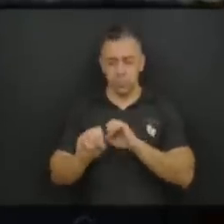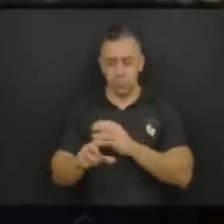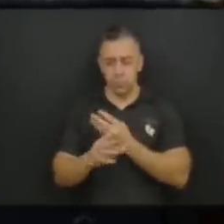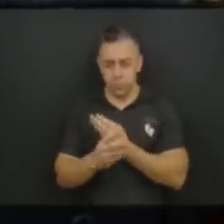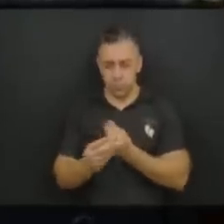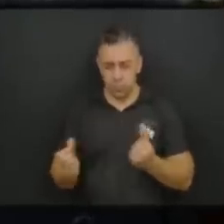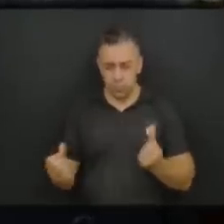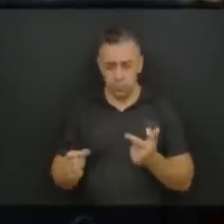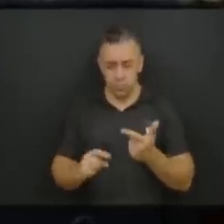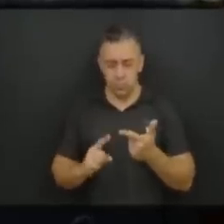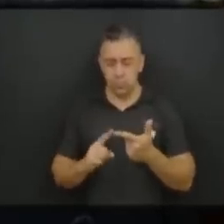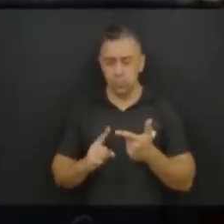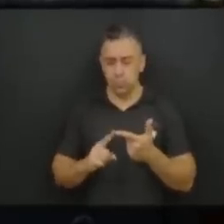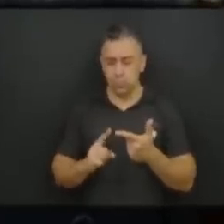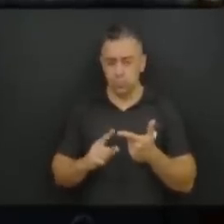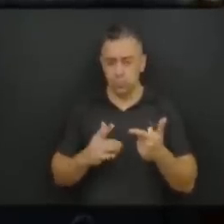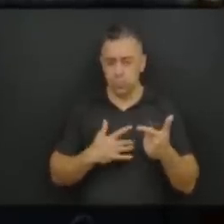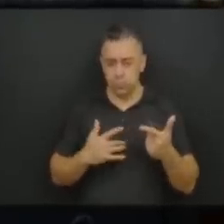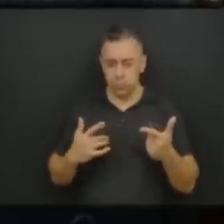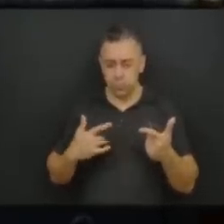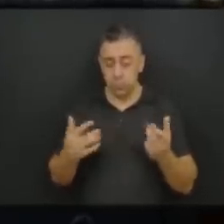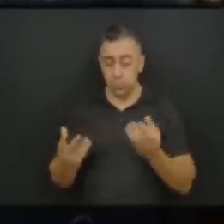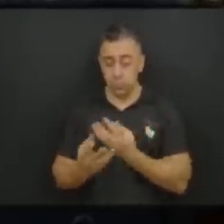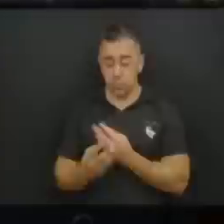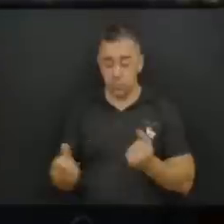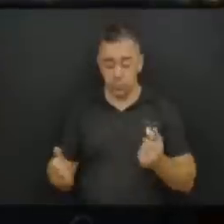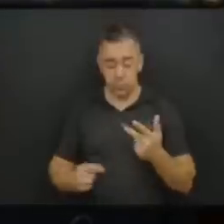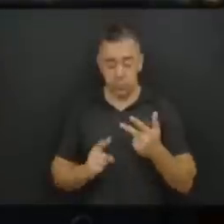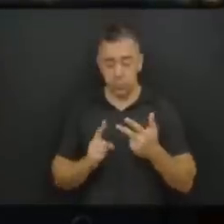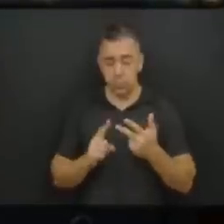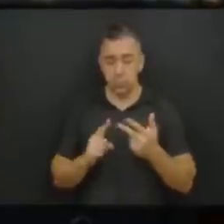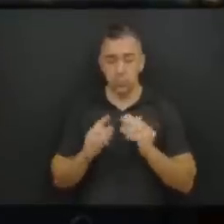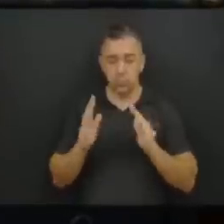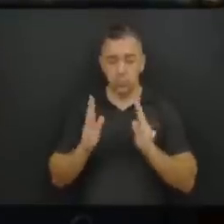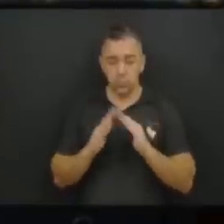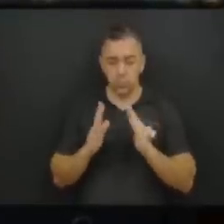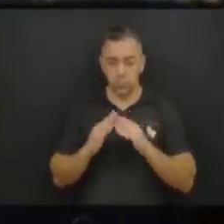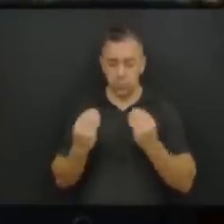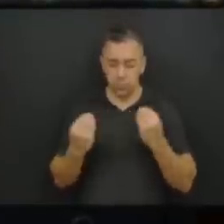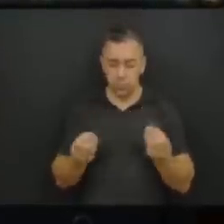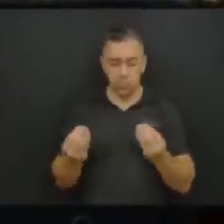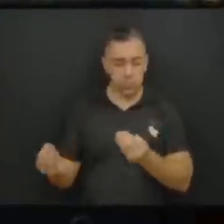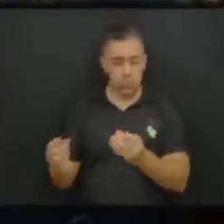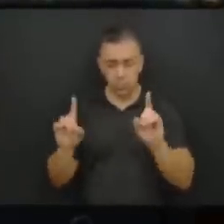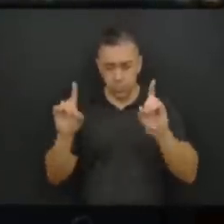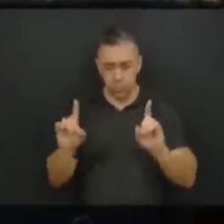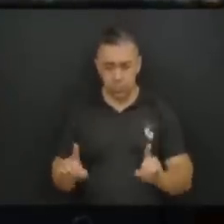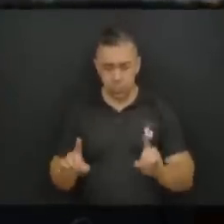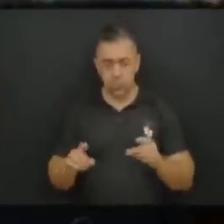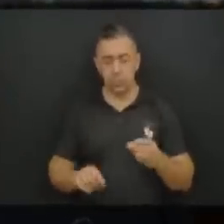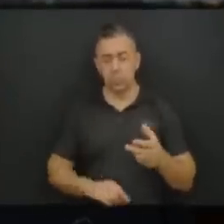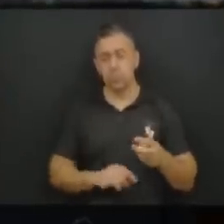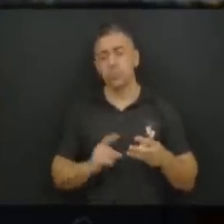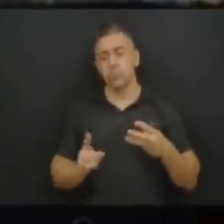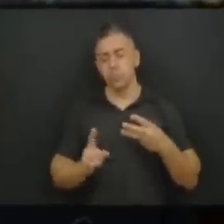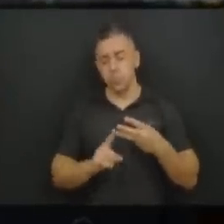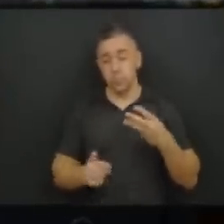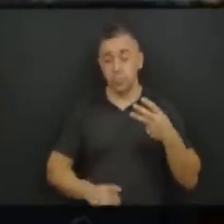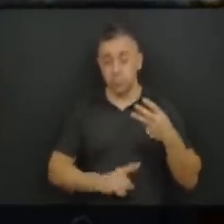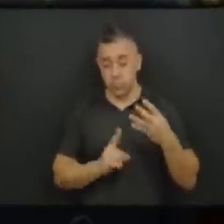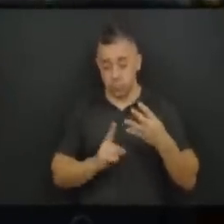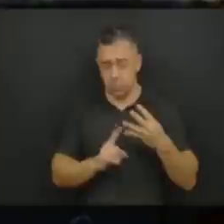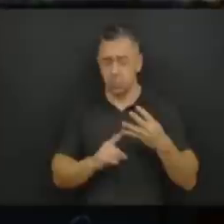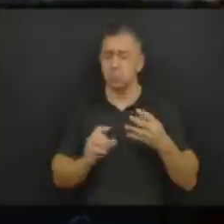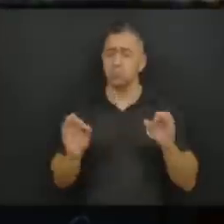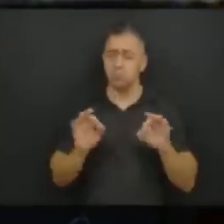qualidade é nós temos uma saúde de qualidade moradia para dar dignidade para as pessoas e claro se a pessoa